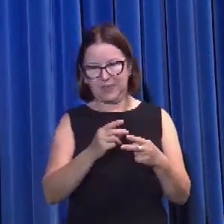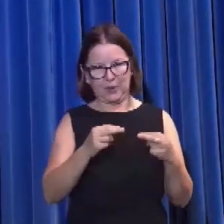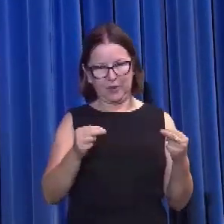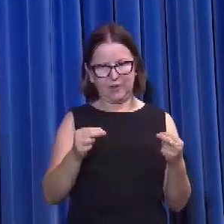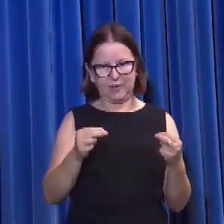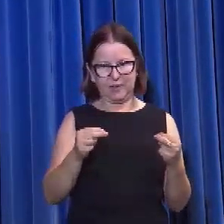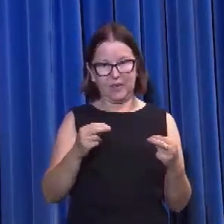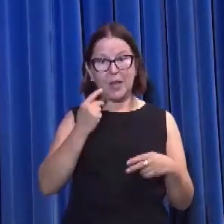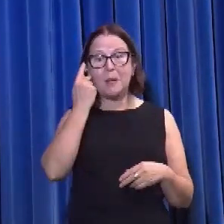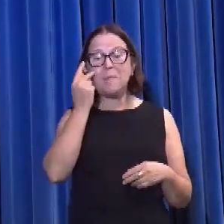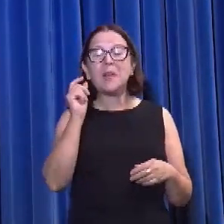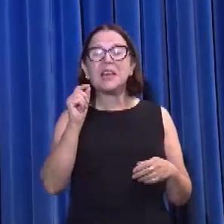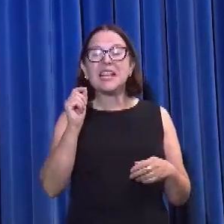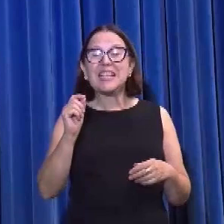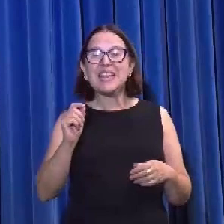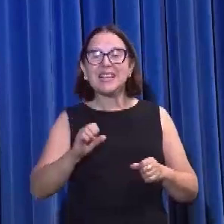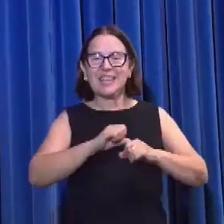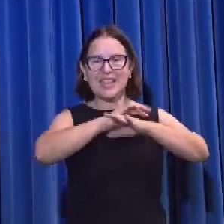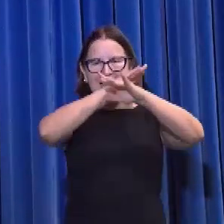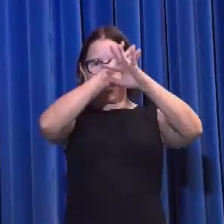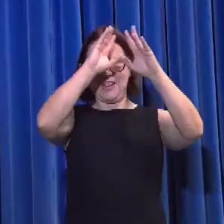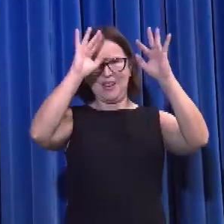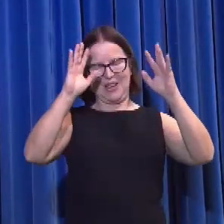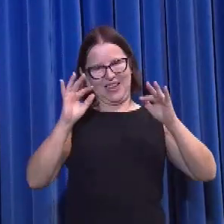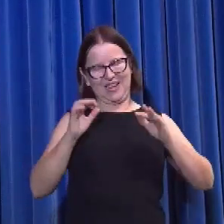para quem é esta glória?